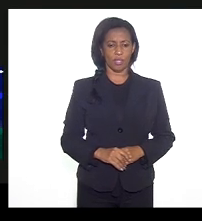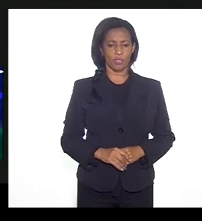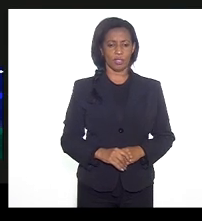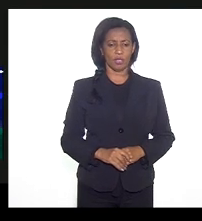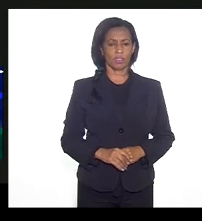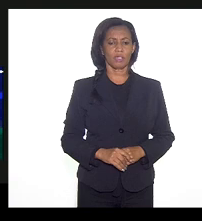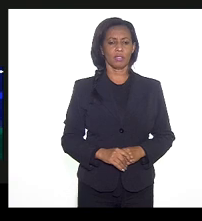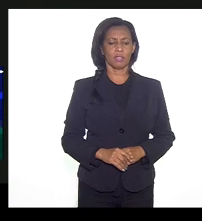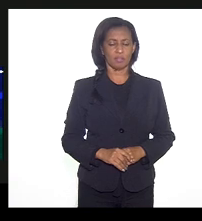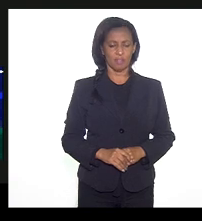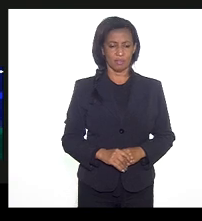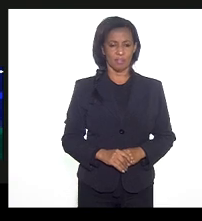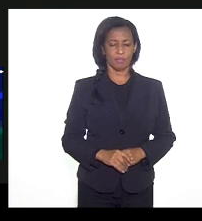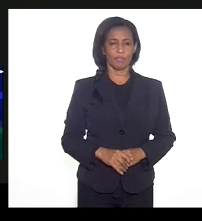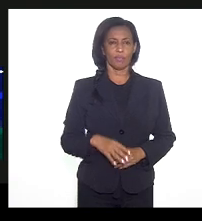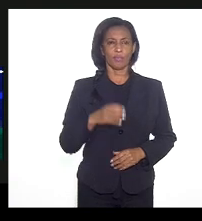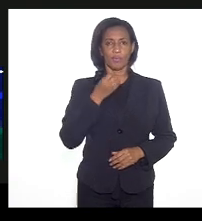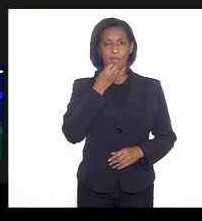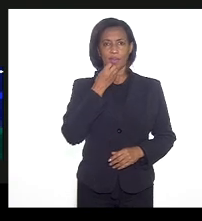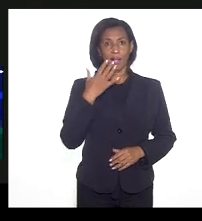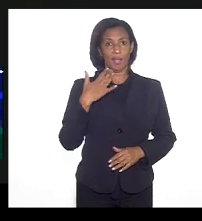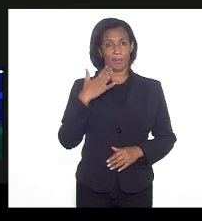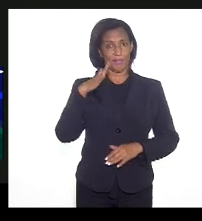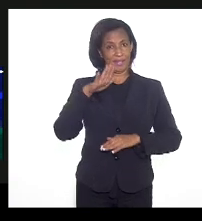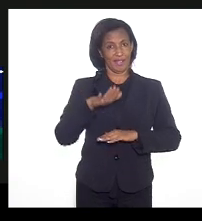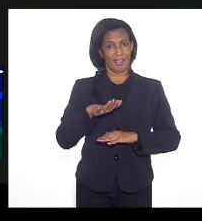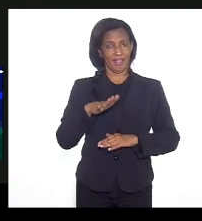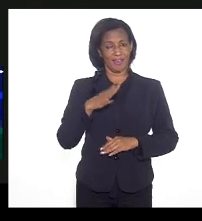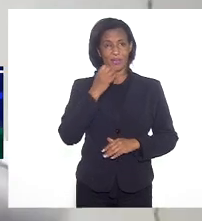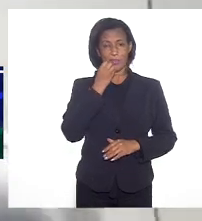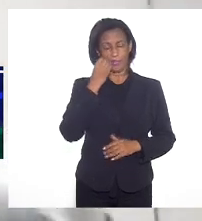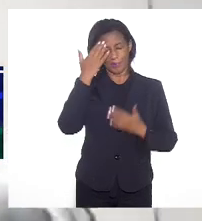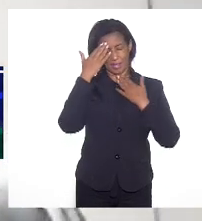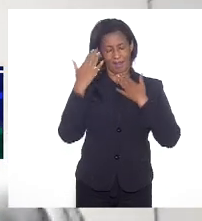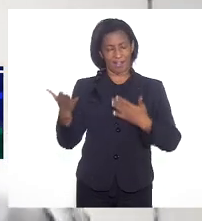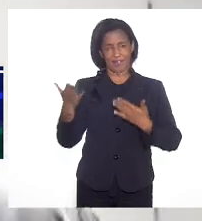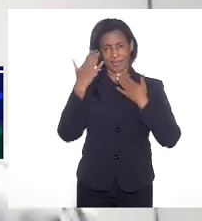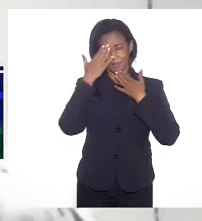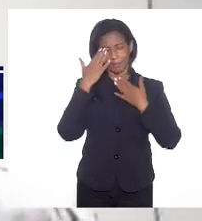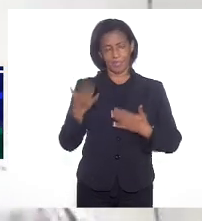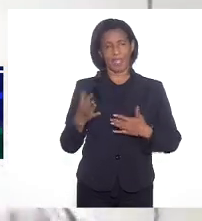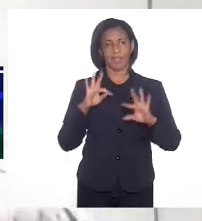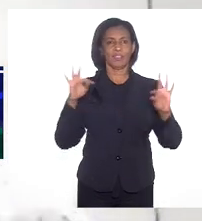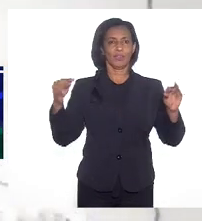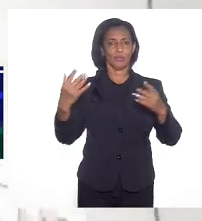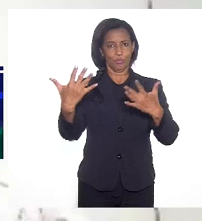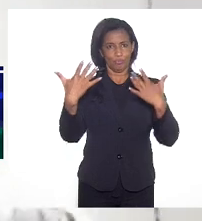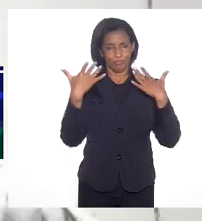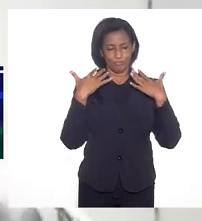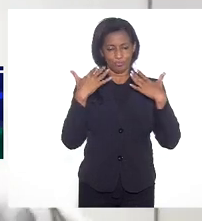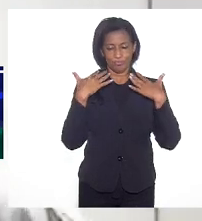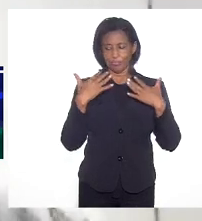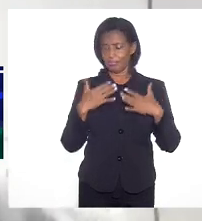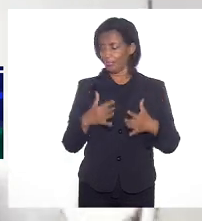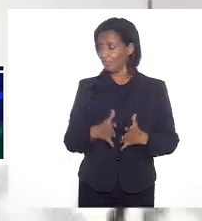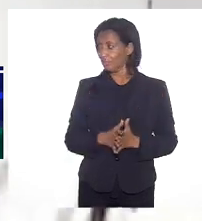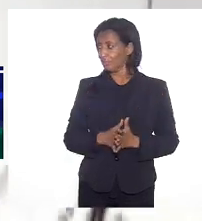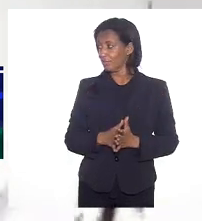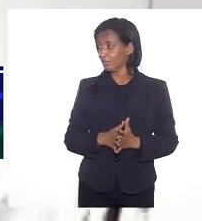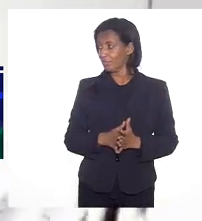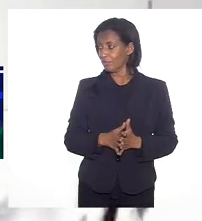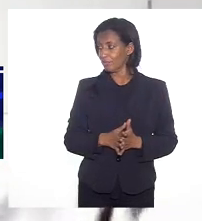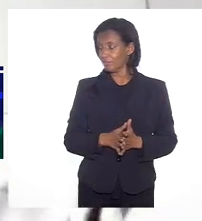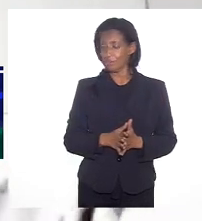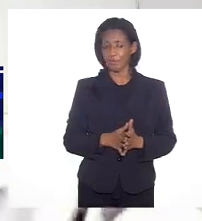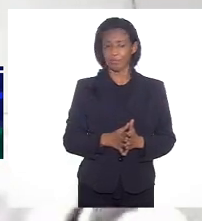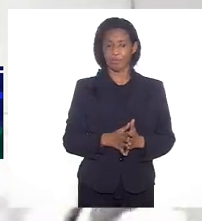deputado Flávio Serafini deputada Marta Rocha obrigado obrigado a todas e todos que nos acompanham hoje eu me escrevi